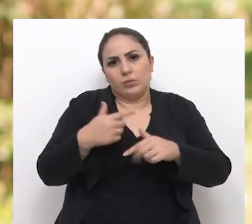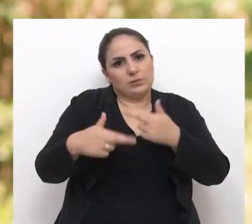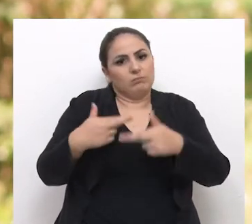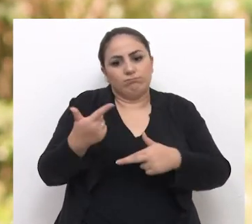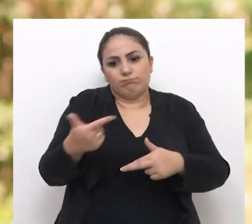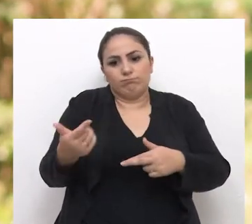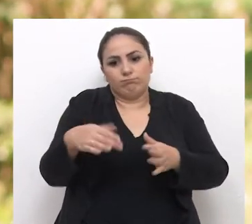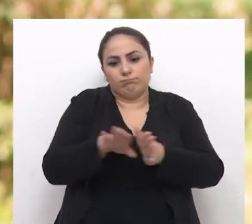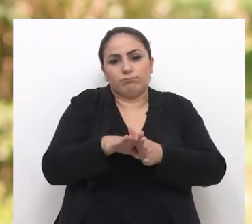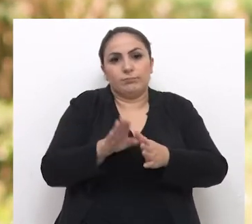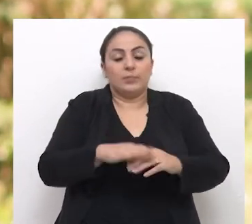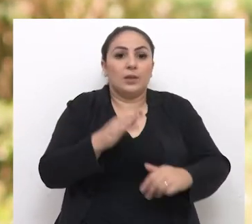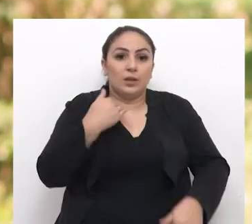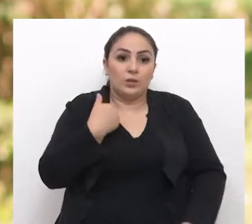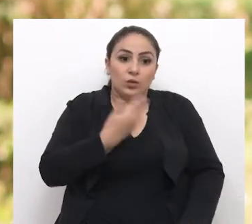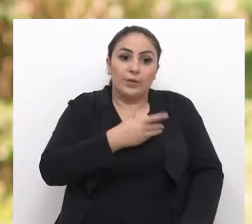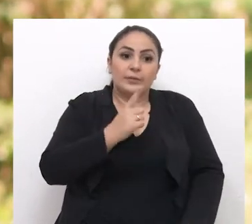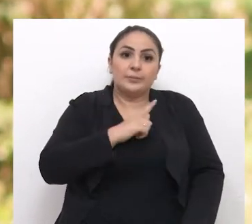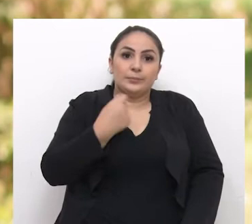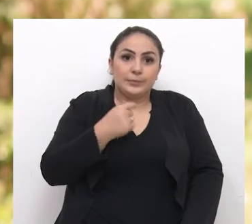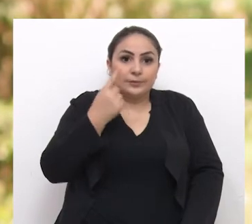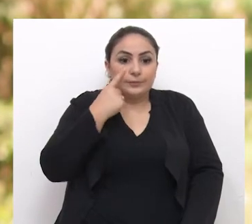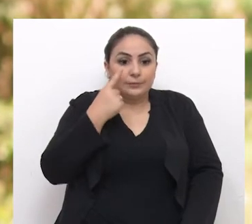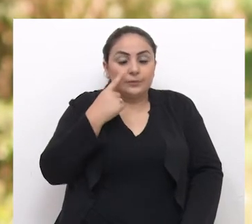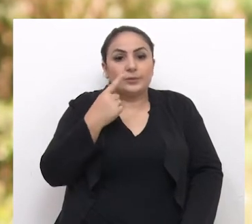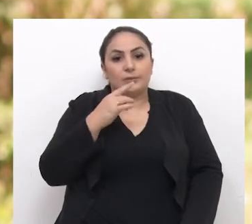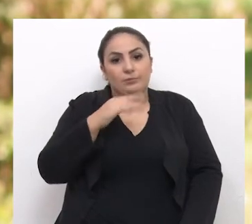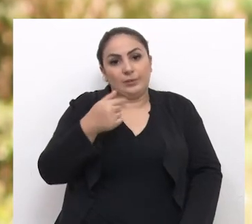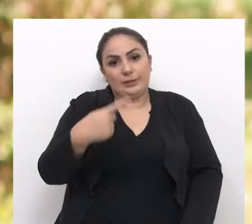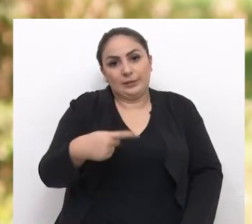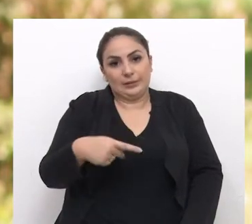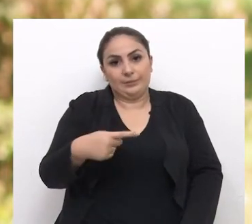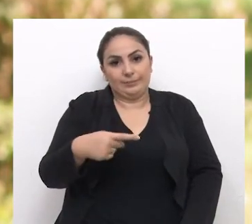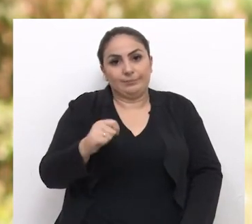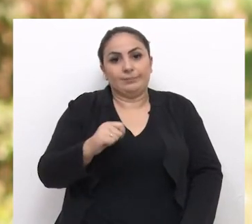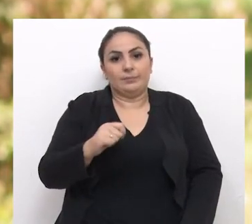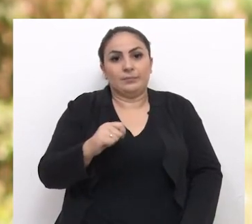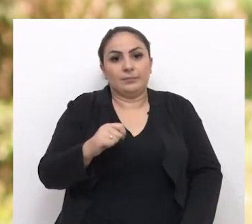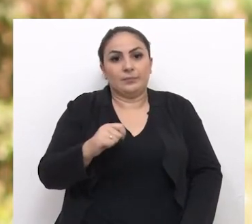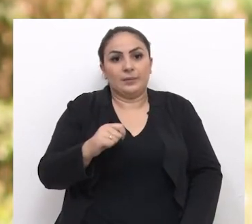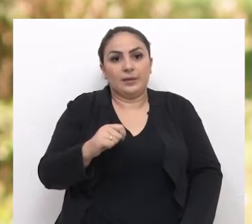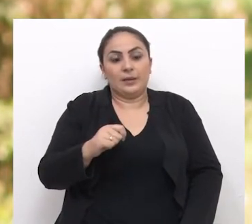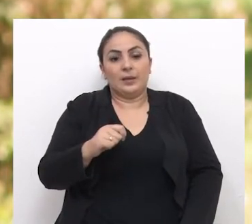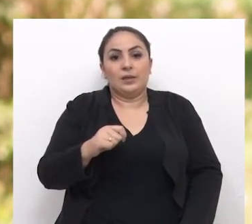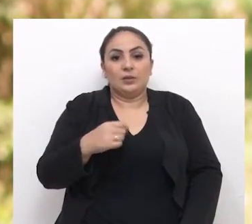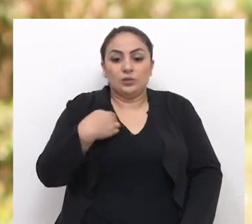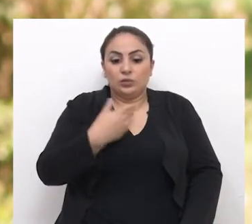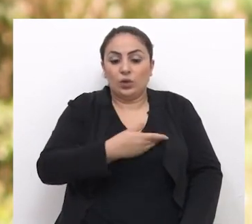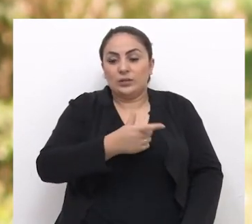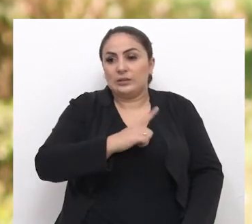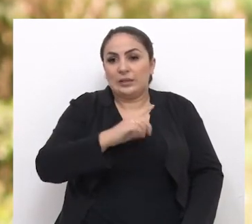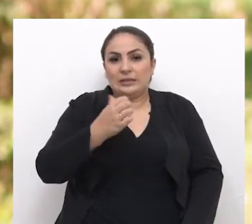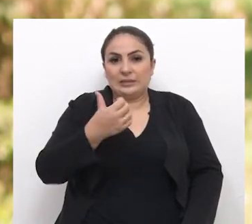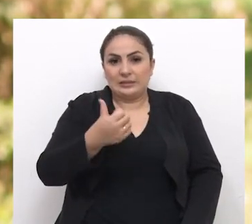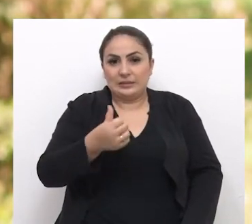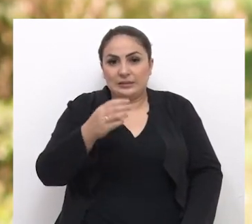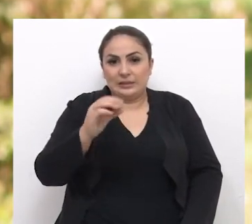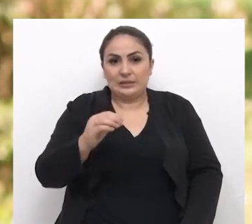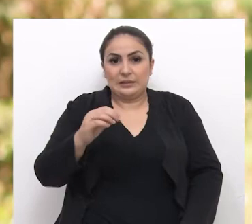nós. E aí nós temos padecendo aqui na usina. Atrás de nós temos